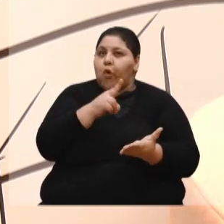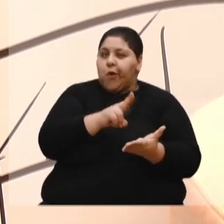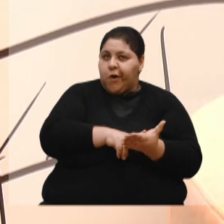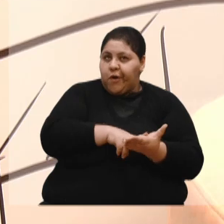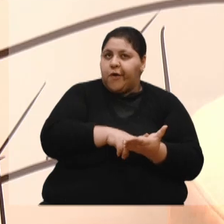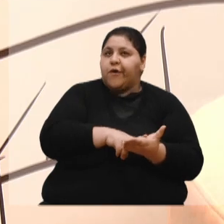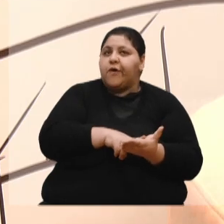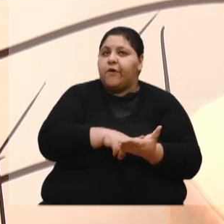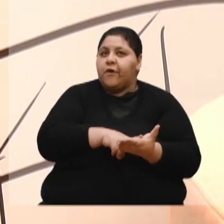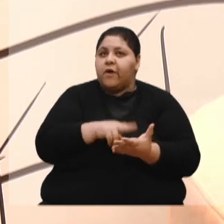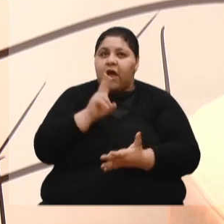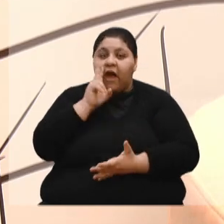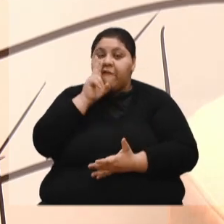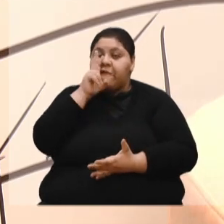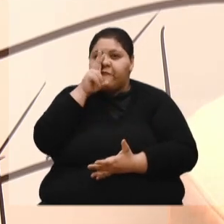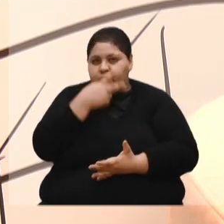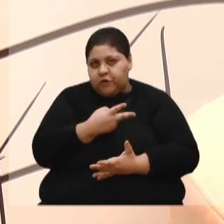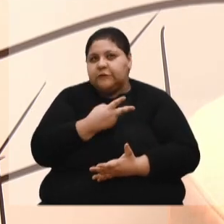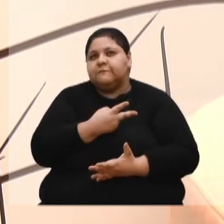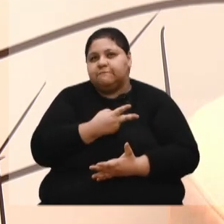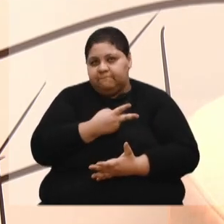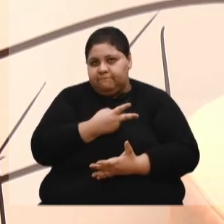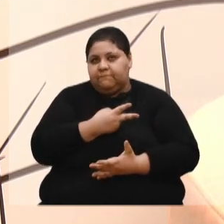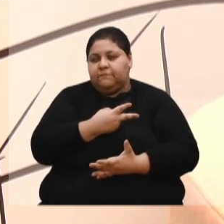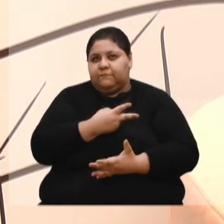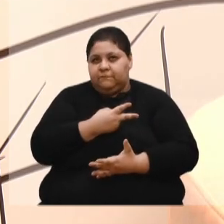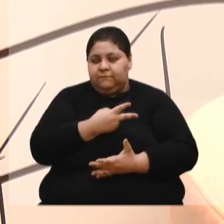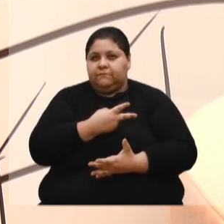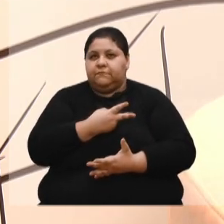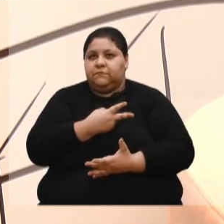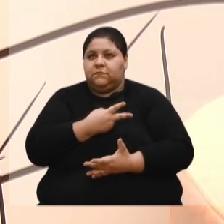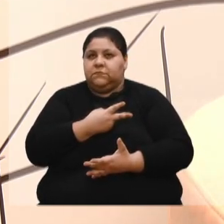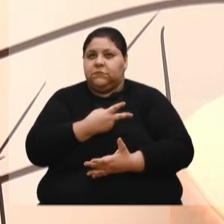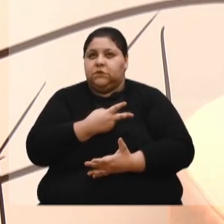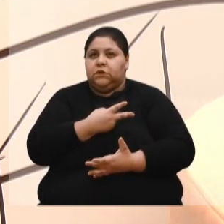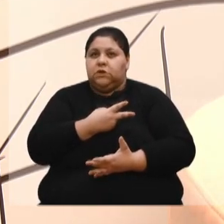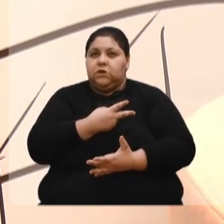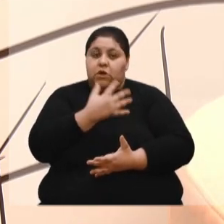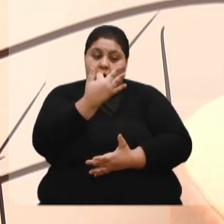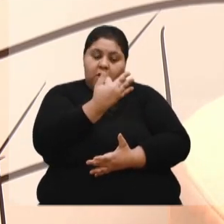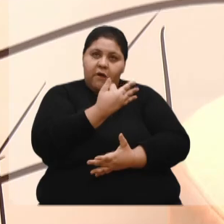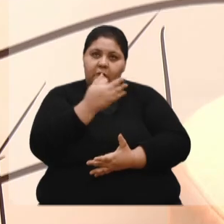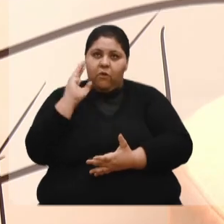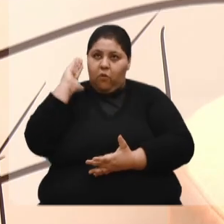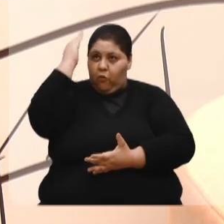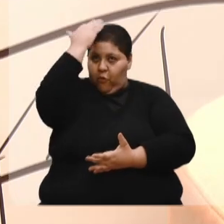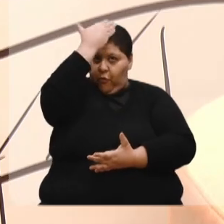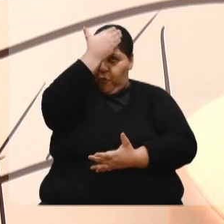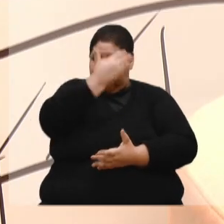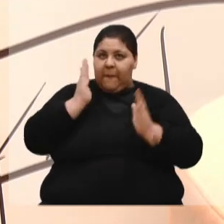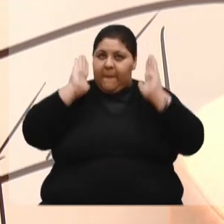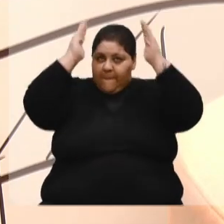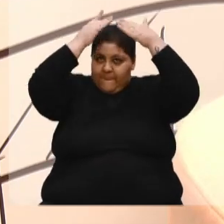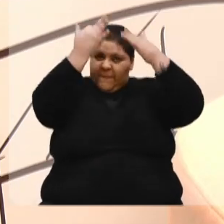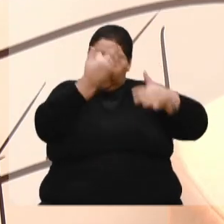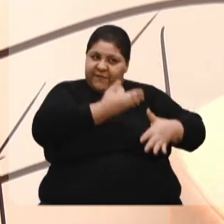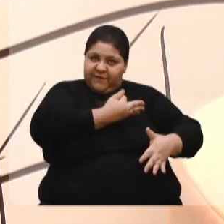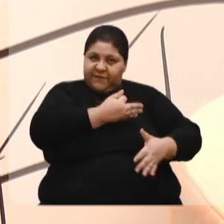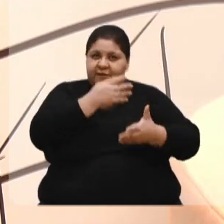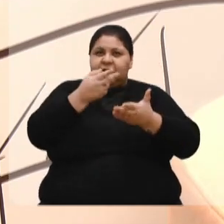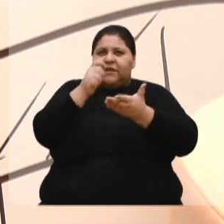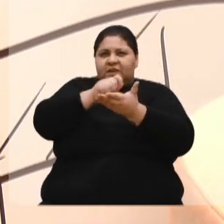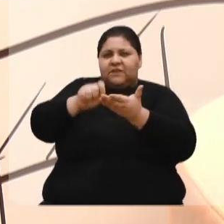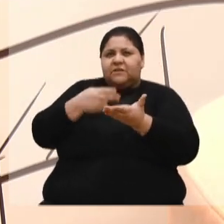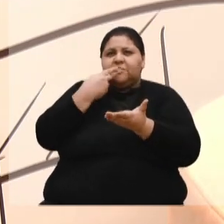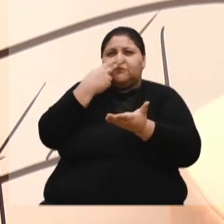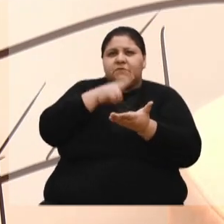deixou de ser a força que é. Papa Francisco escreveu uma carta 17 de julho